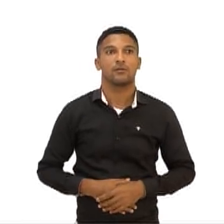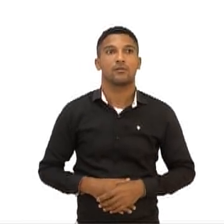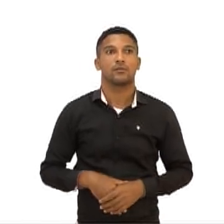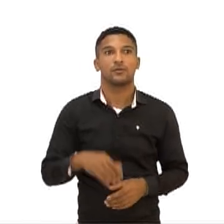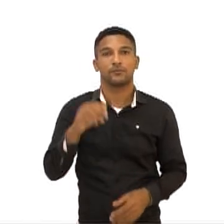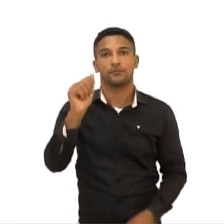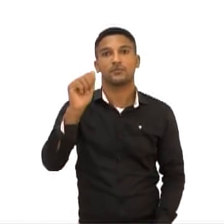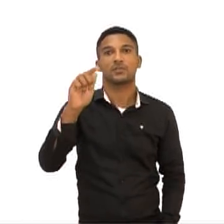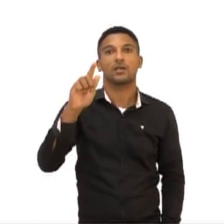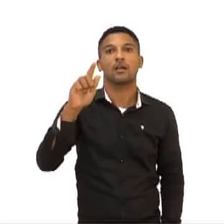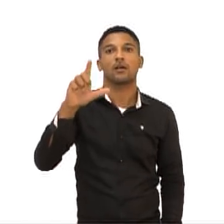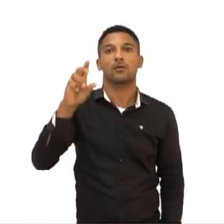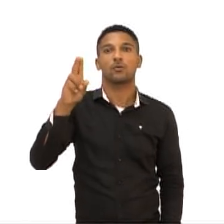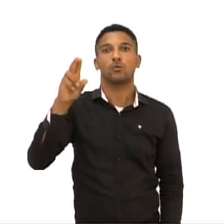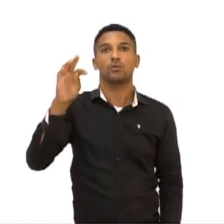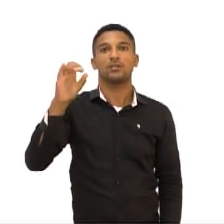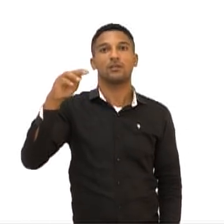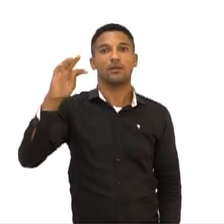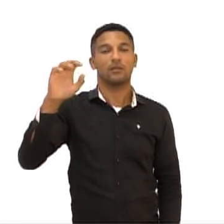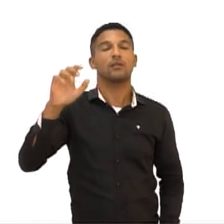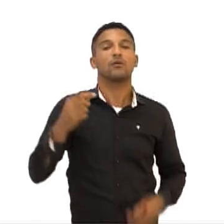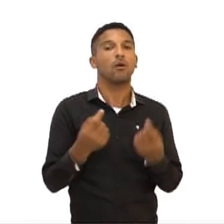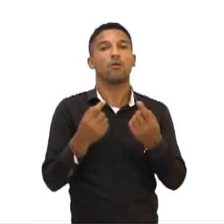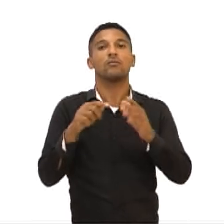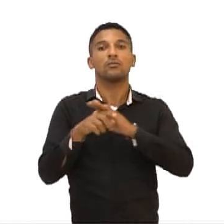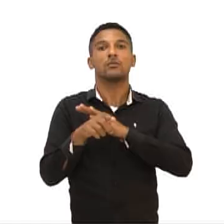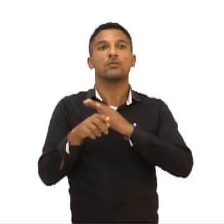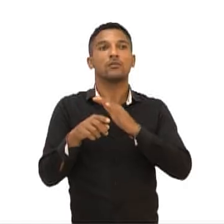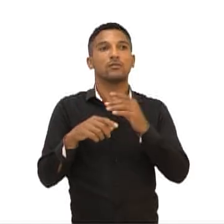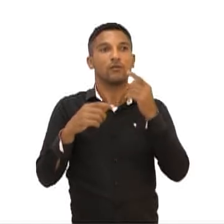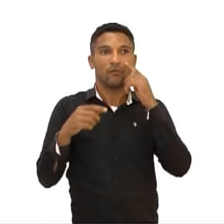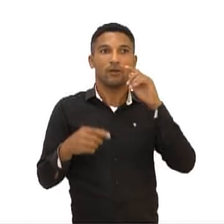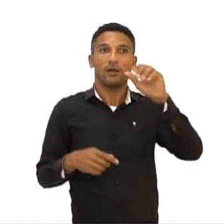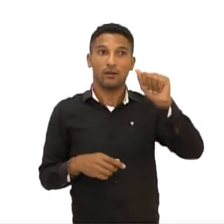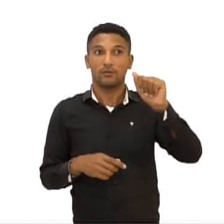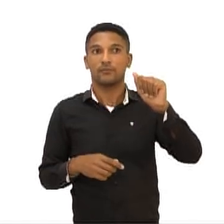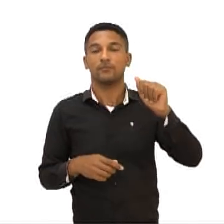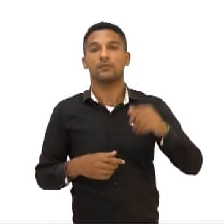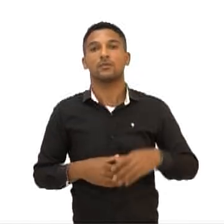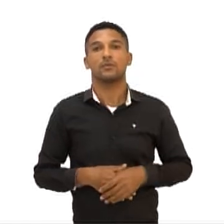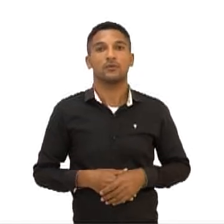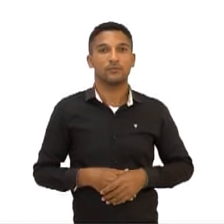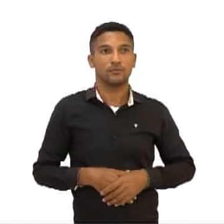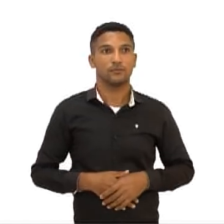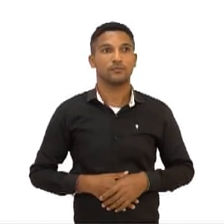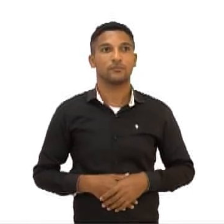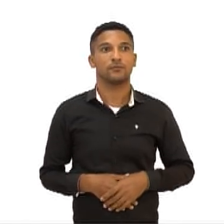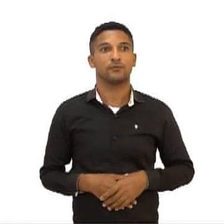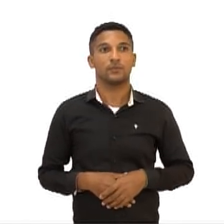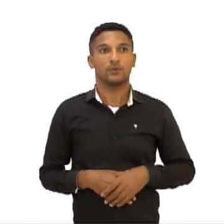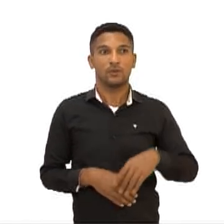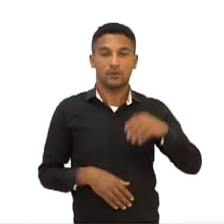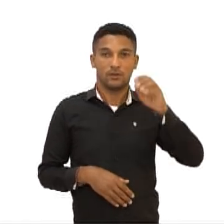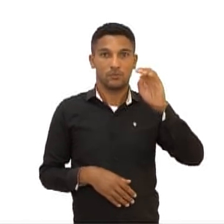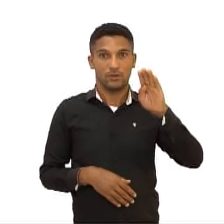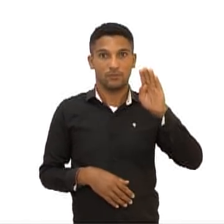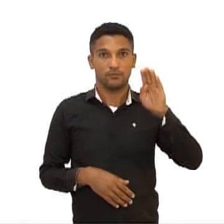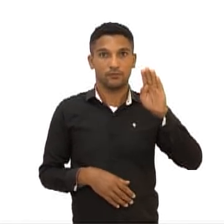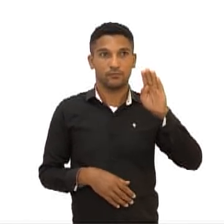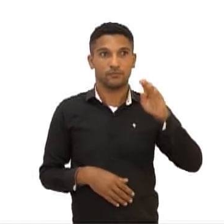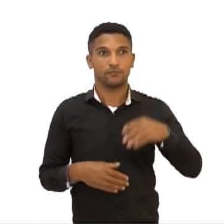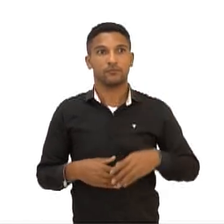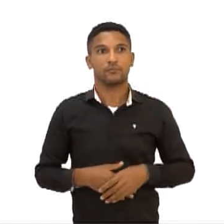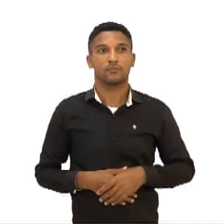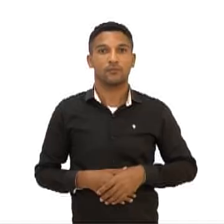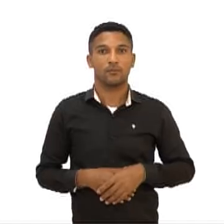tinta. Será que é a alternativa A ou letra B? São substâncias que servem para diluir a tinta ou